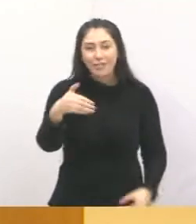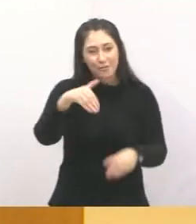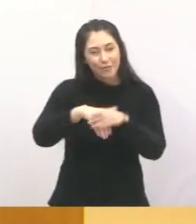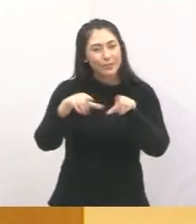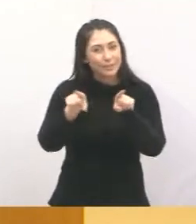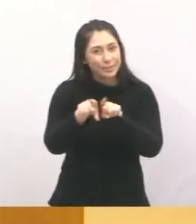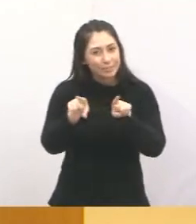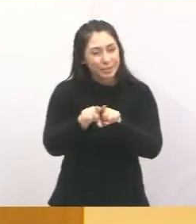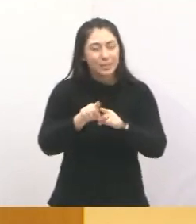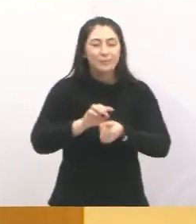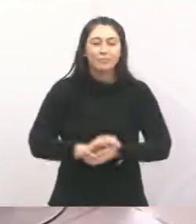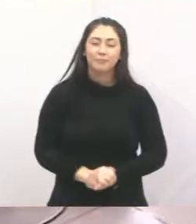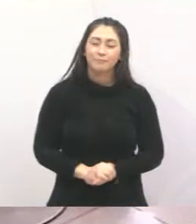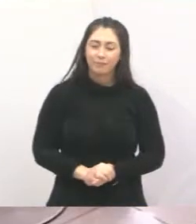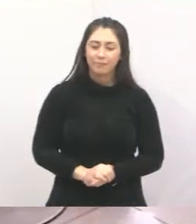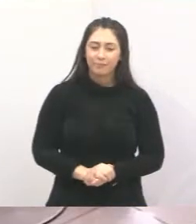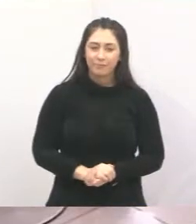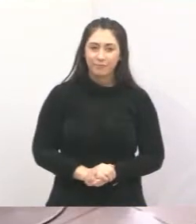também.